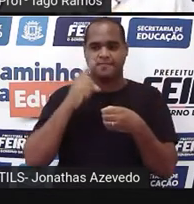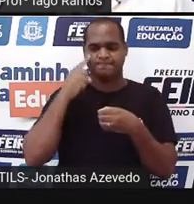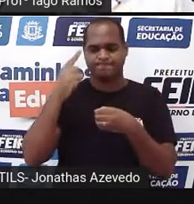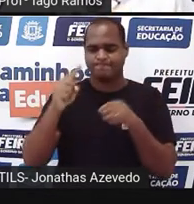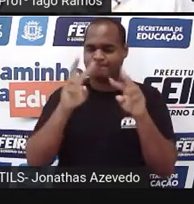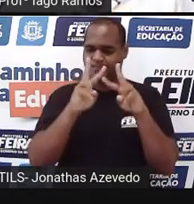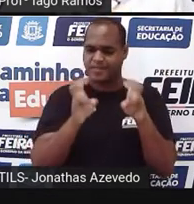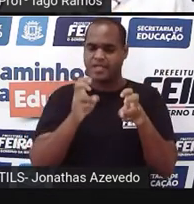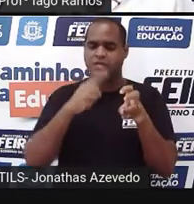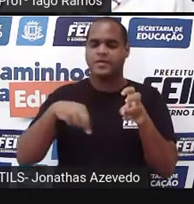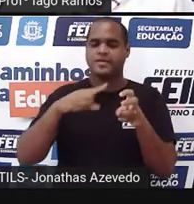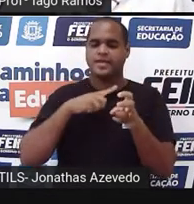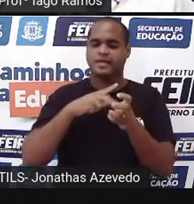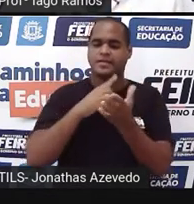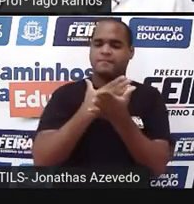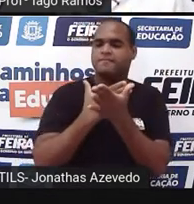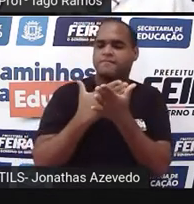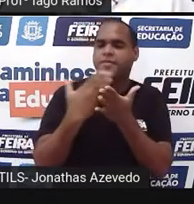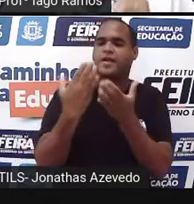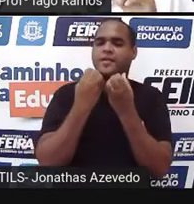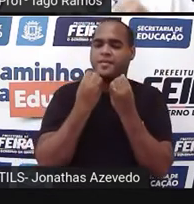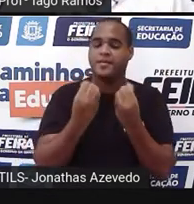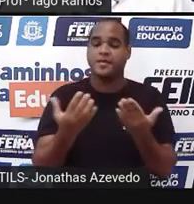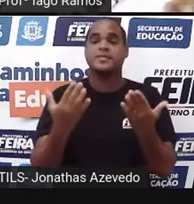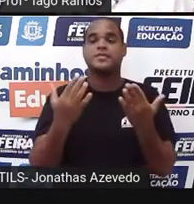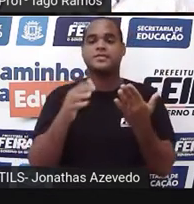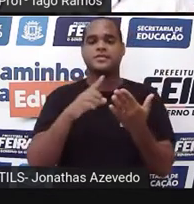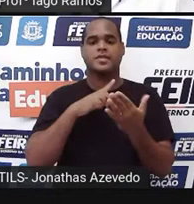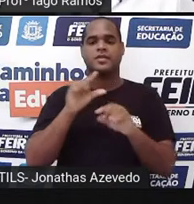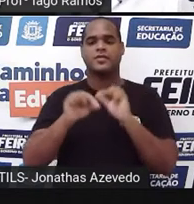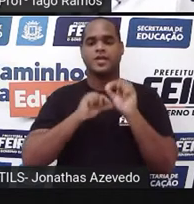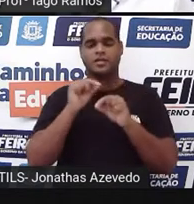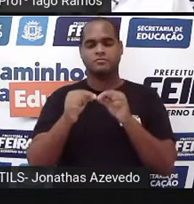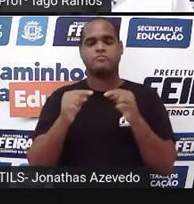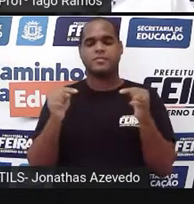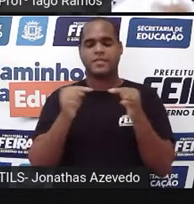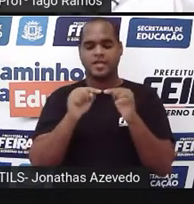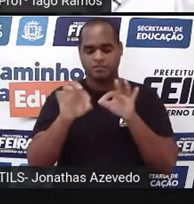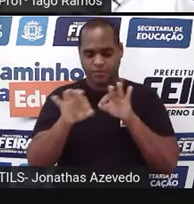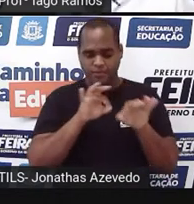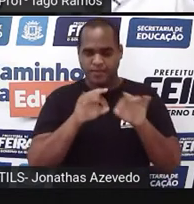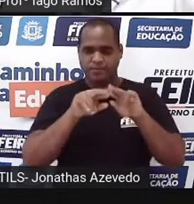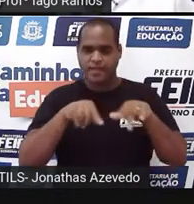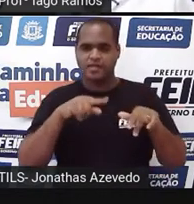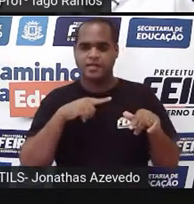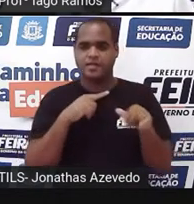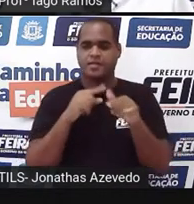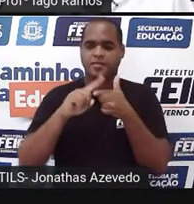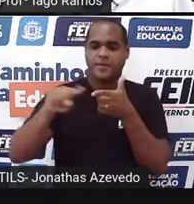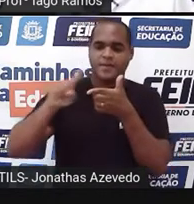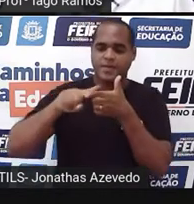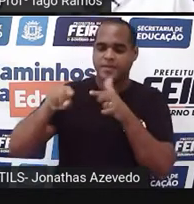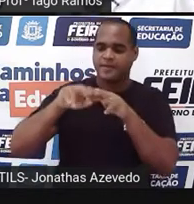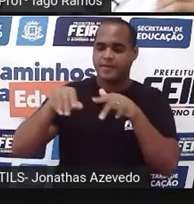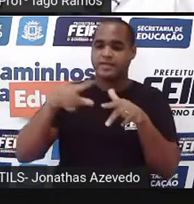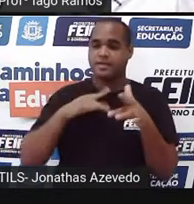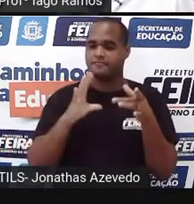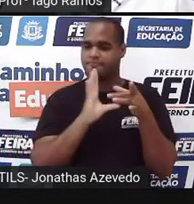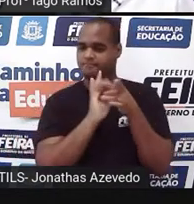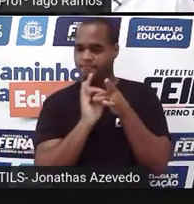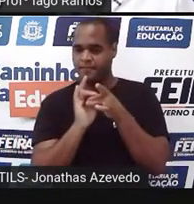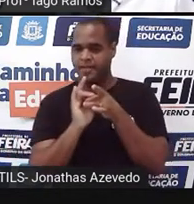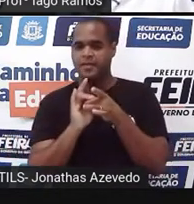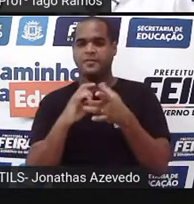temática que a gente já começou certo e tem a ver com resolver problemas que estão relacionados a